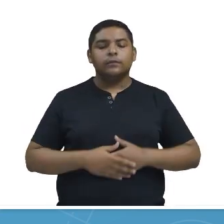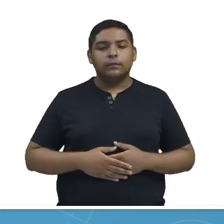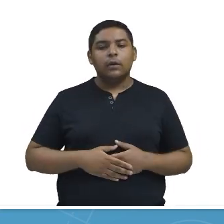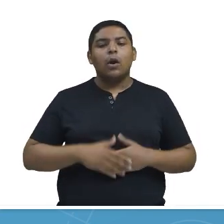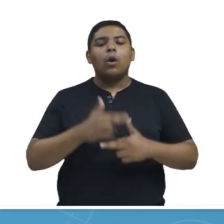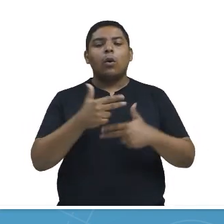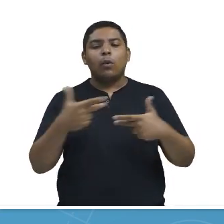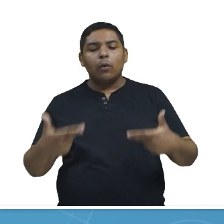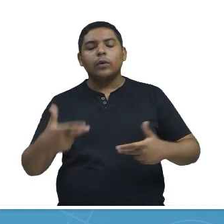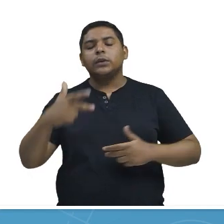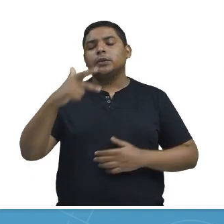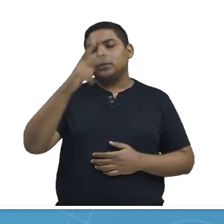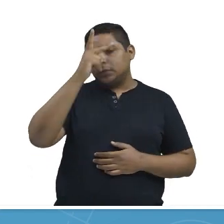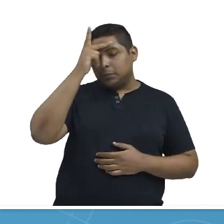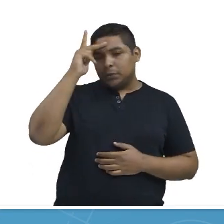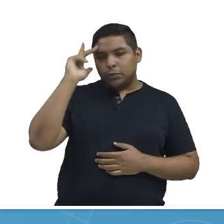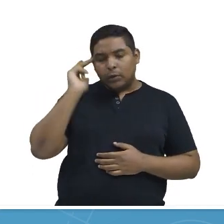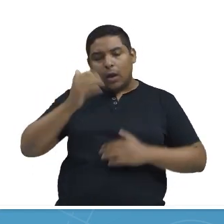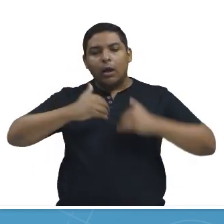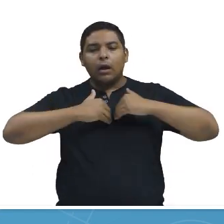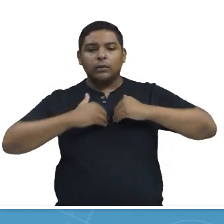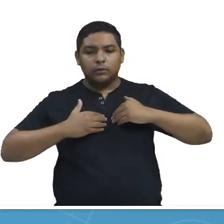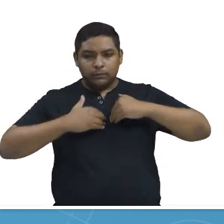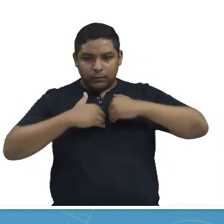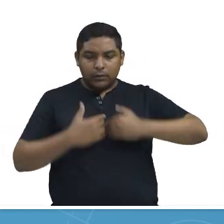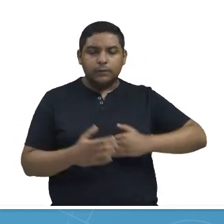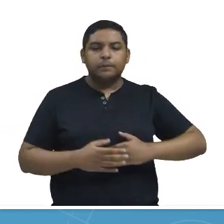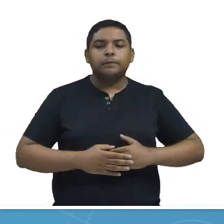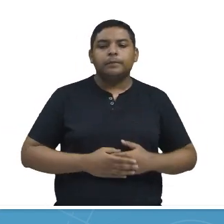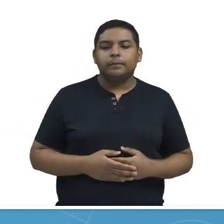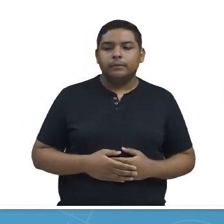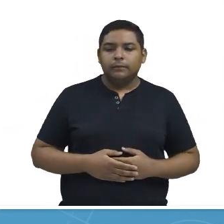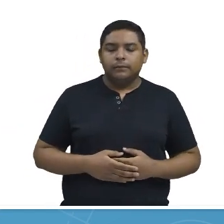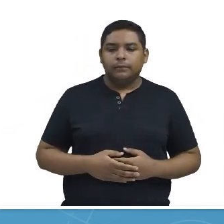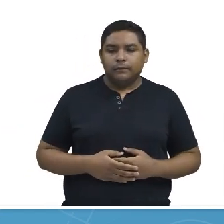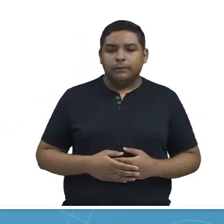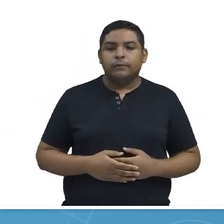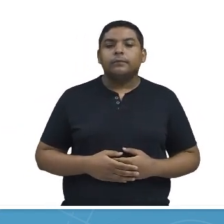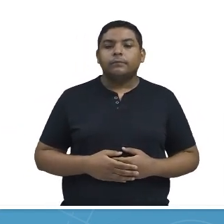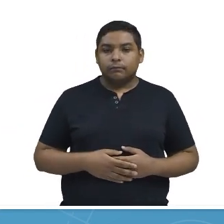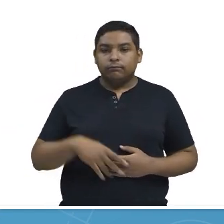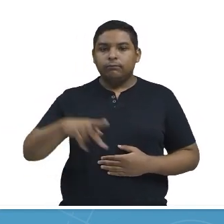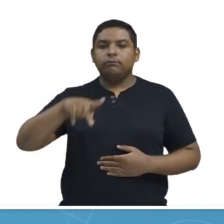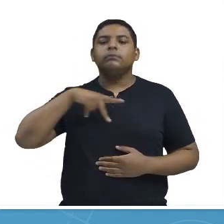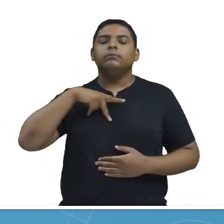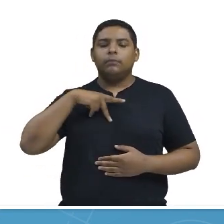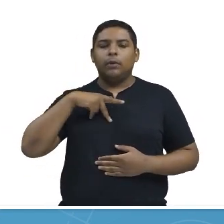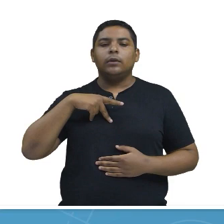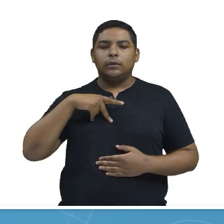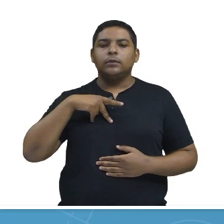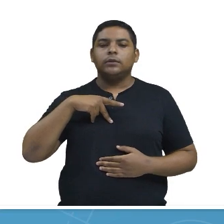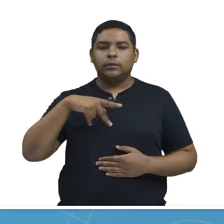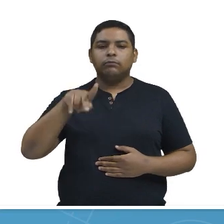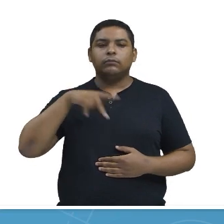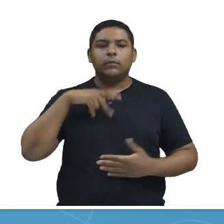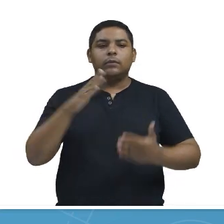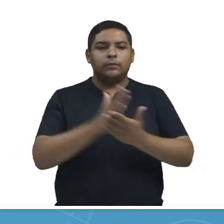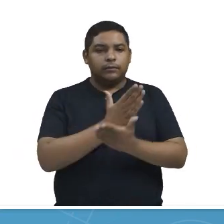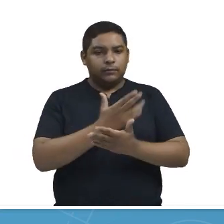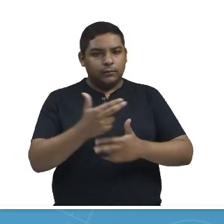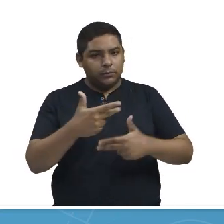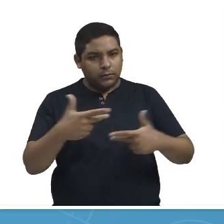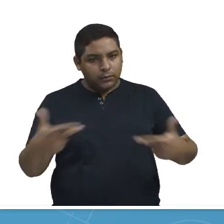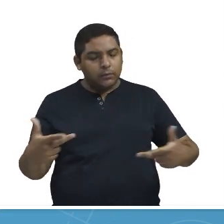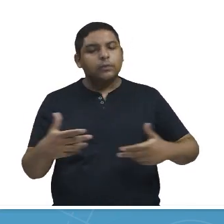e pessoas. E para que ele serve? Para indicar a posse de algo que essas